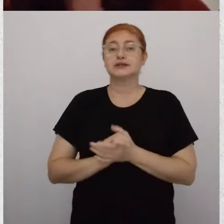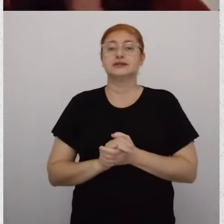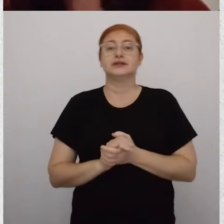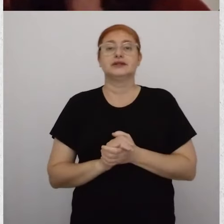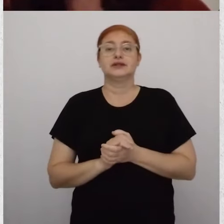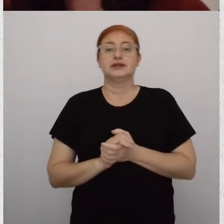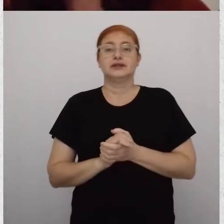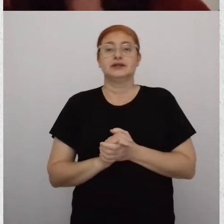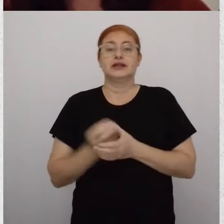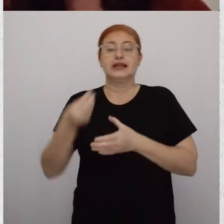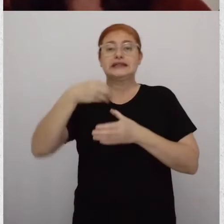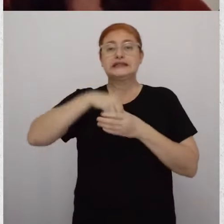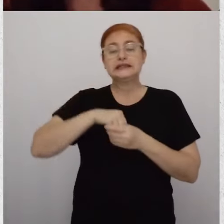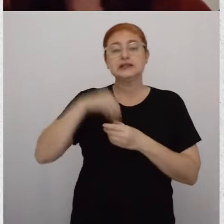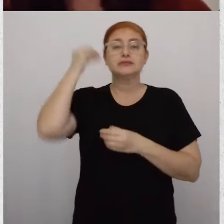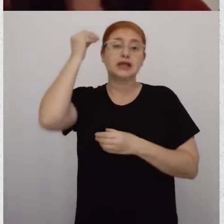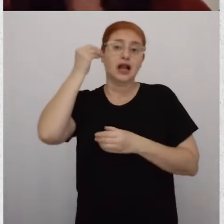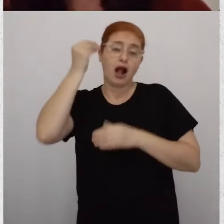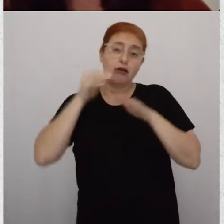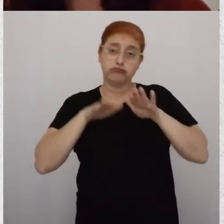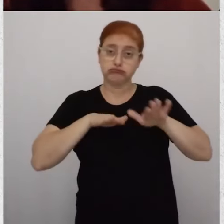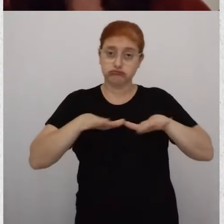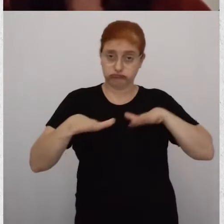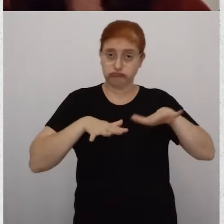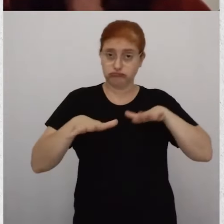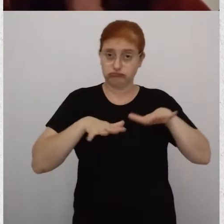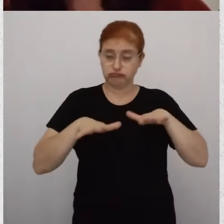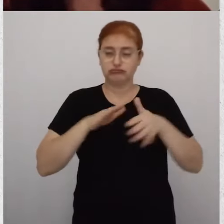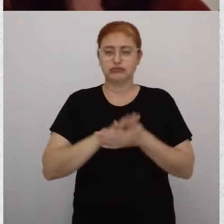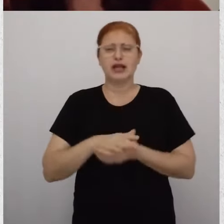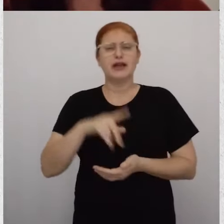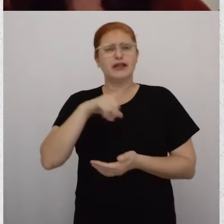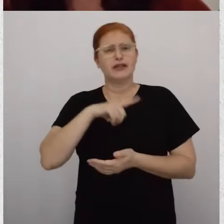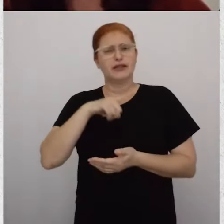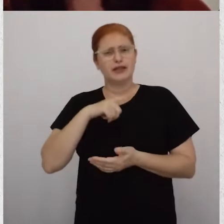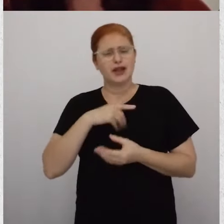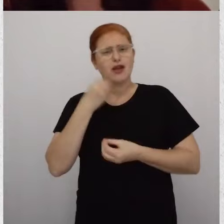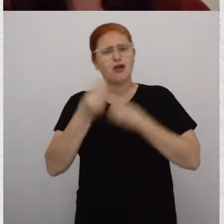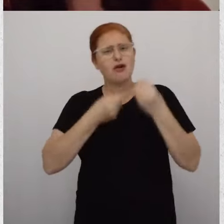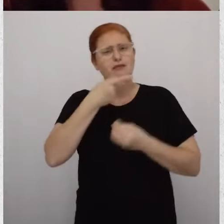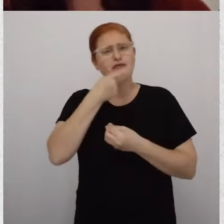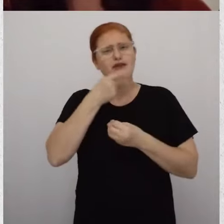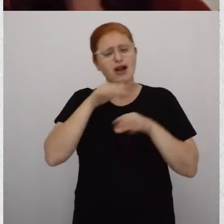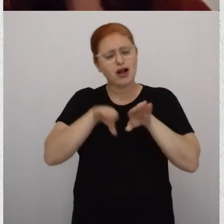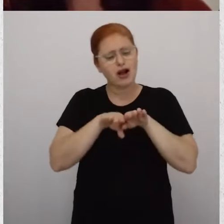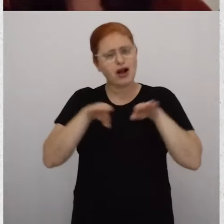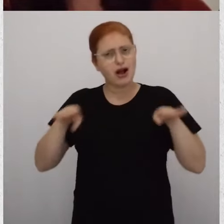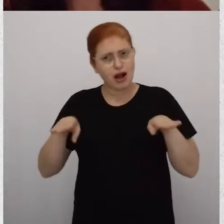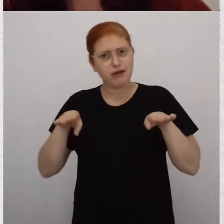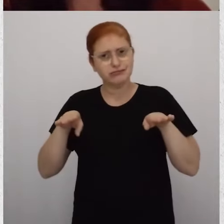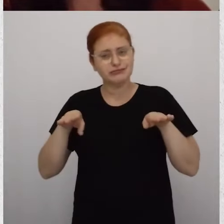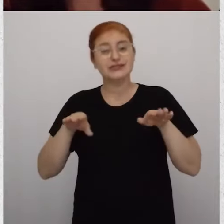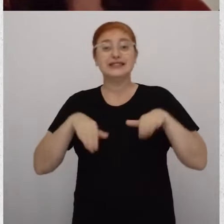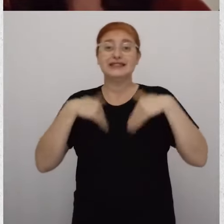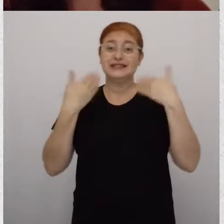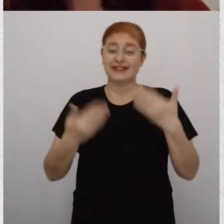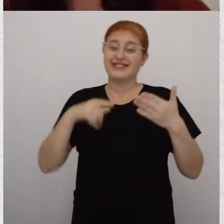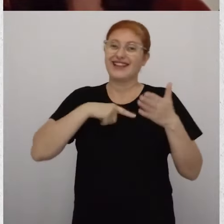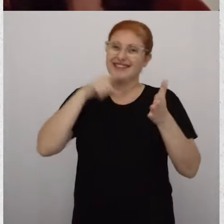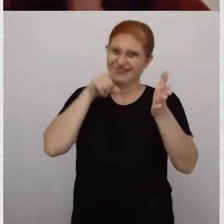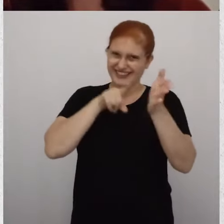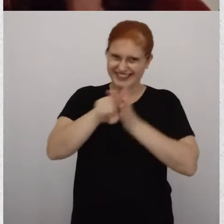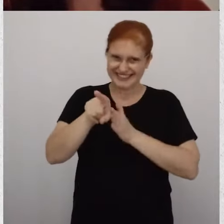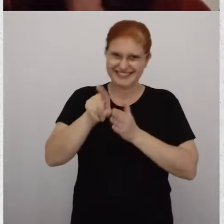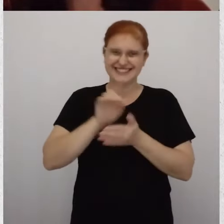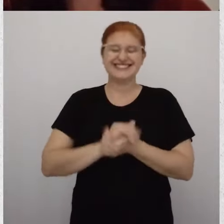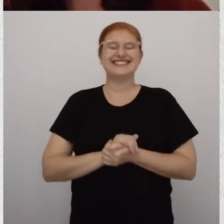dessas experiências, desses movimentos, daria para falar em horizontalidade? Bom, deixo essas questões que